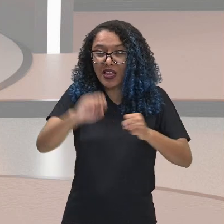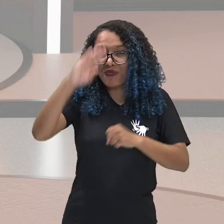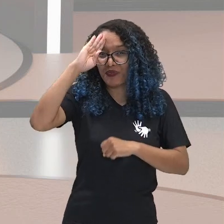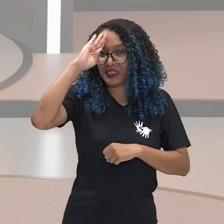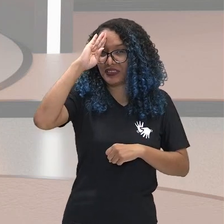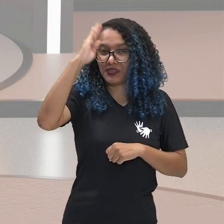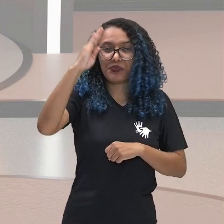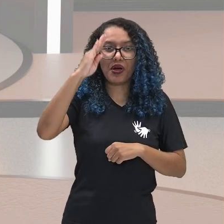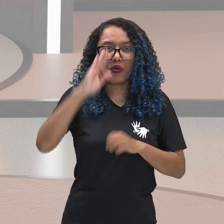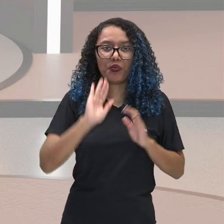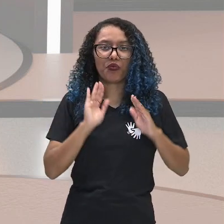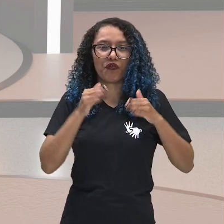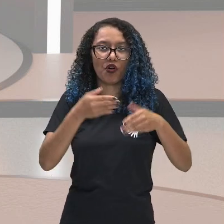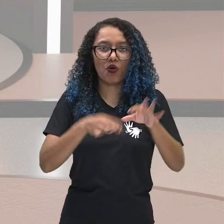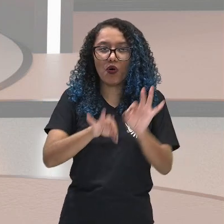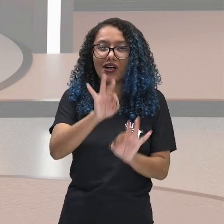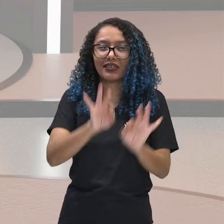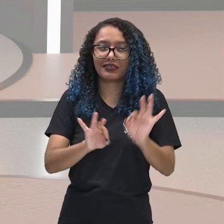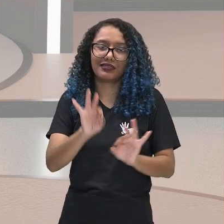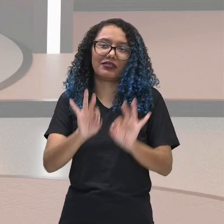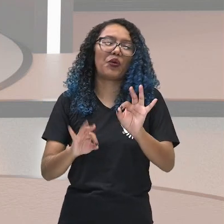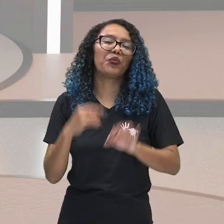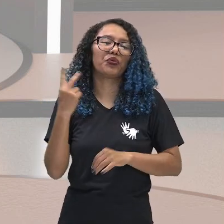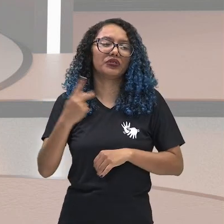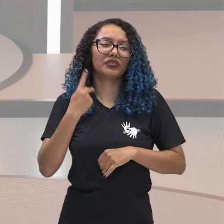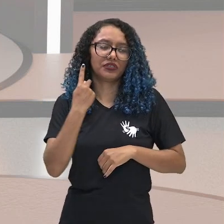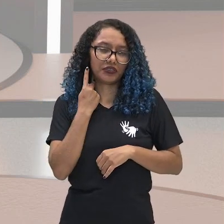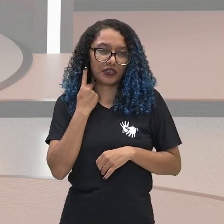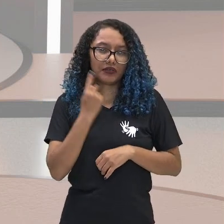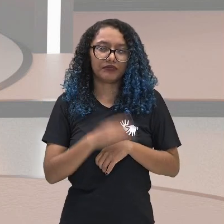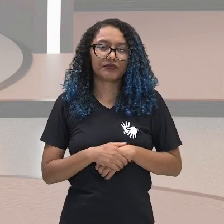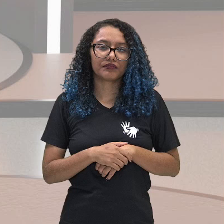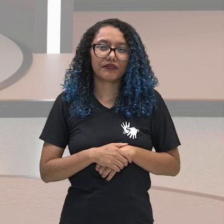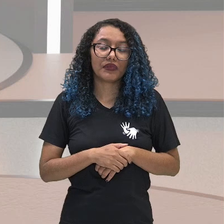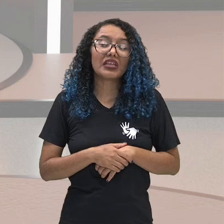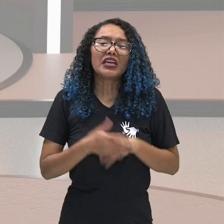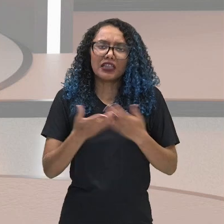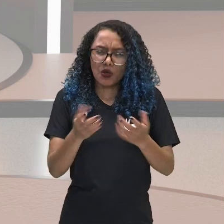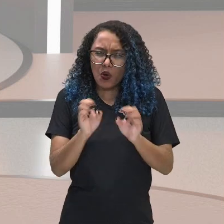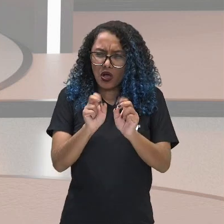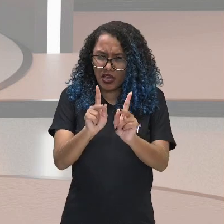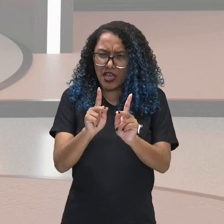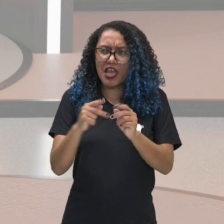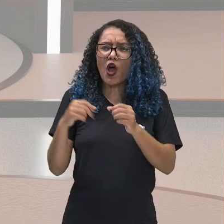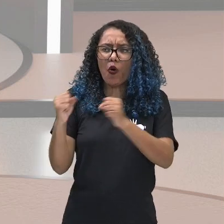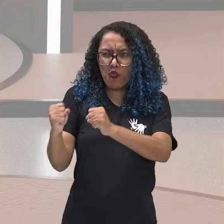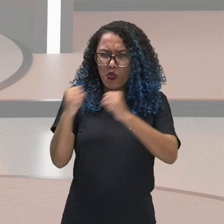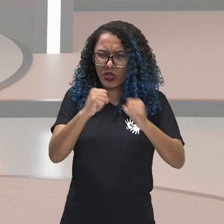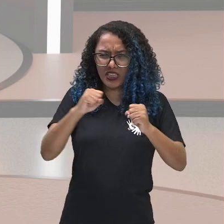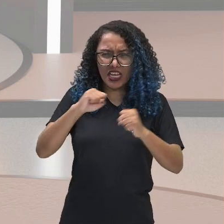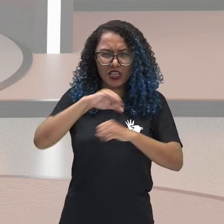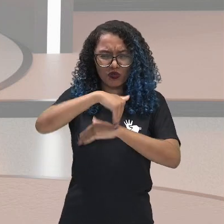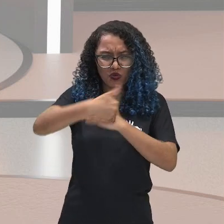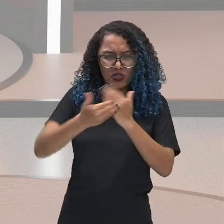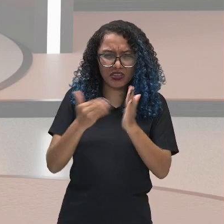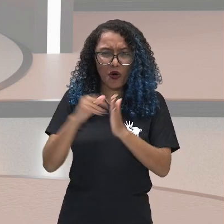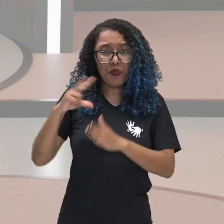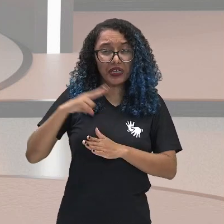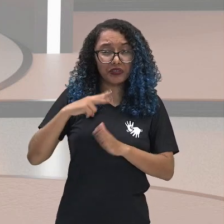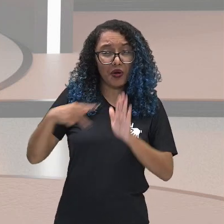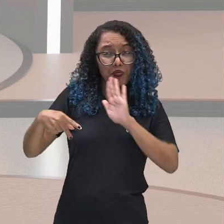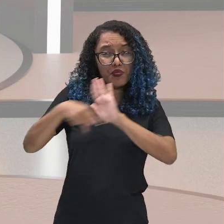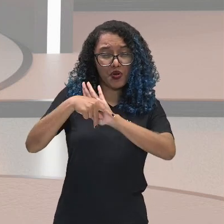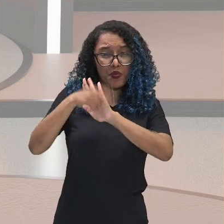Mas detalhe, se ele é, então, aí um poder exclusivo, então, aí do imperador, lembra que